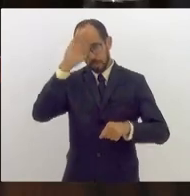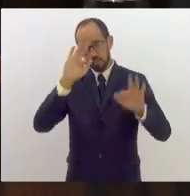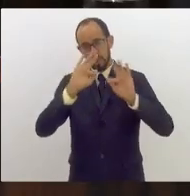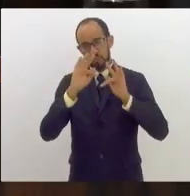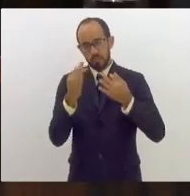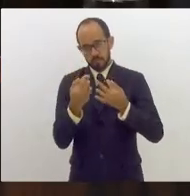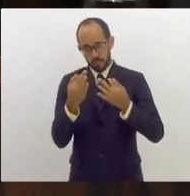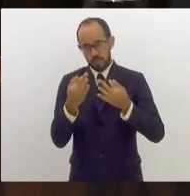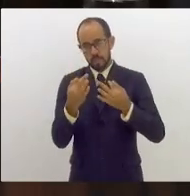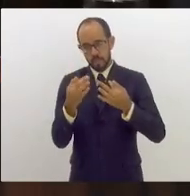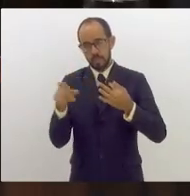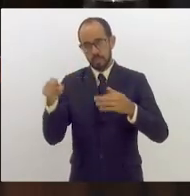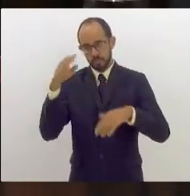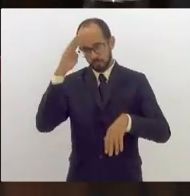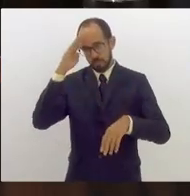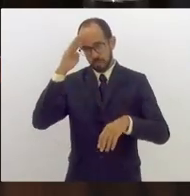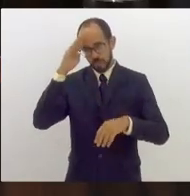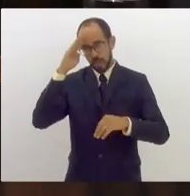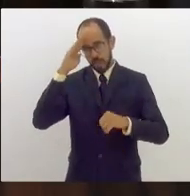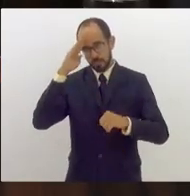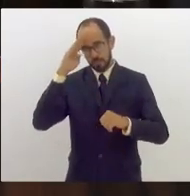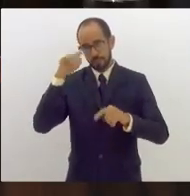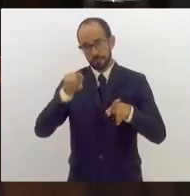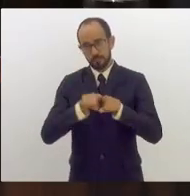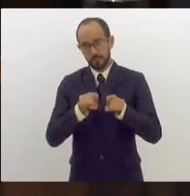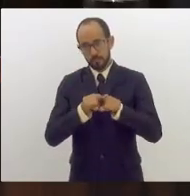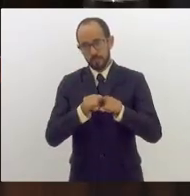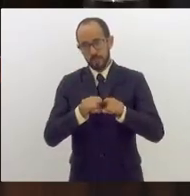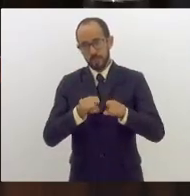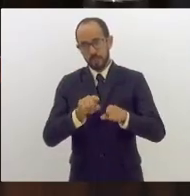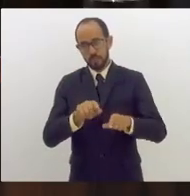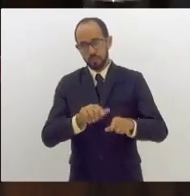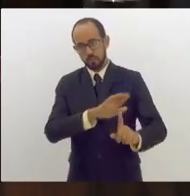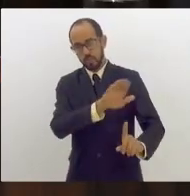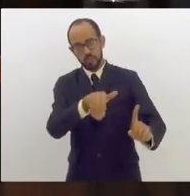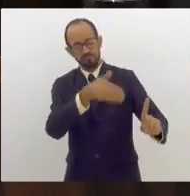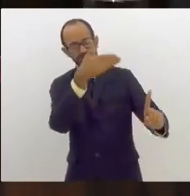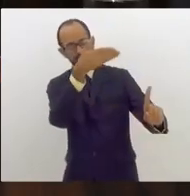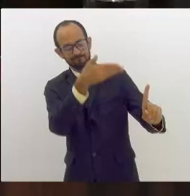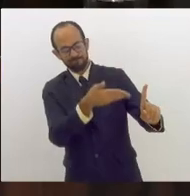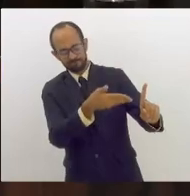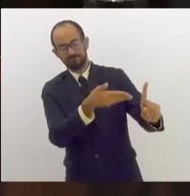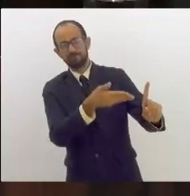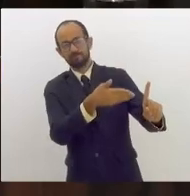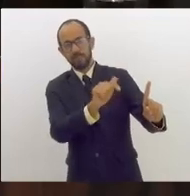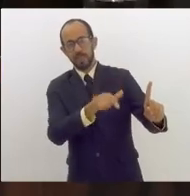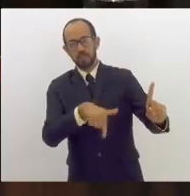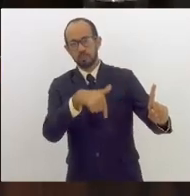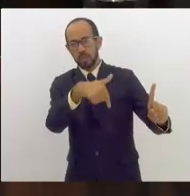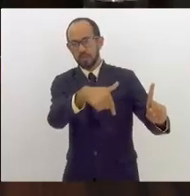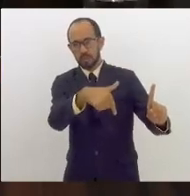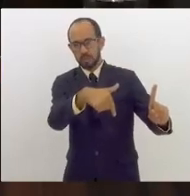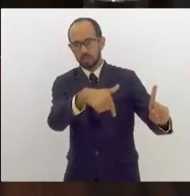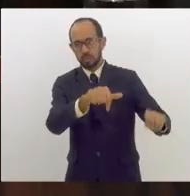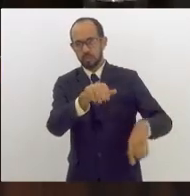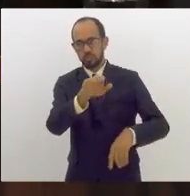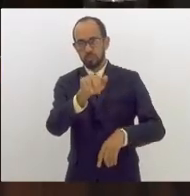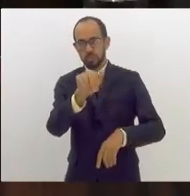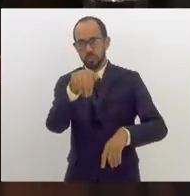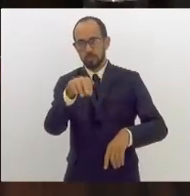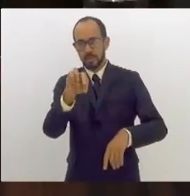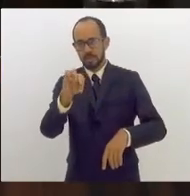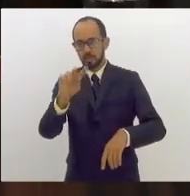oficial do Bombeiro Militar que foi condecorado por sua brilhante atuação no episódio de Brumadinho